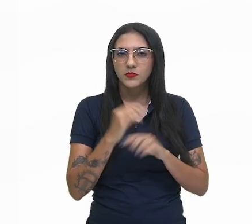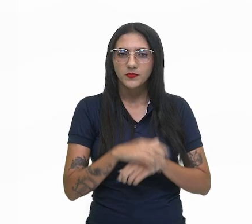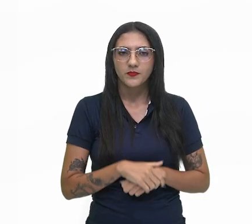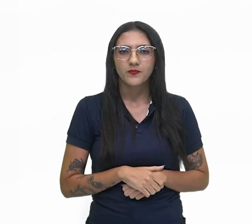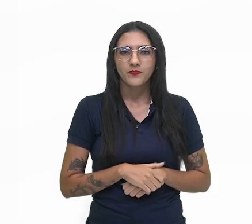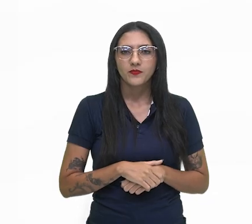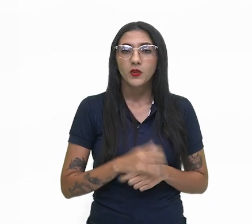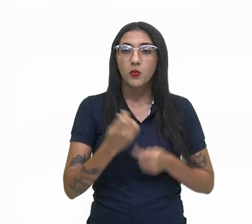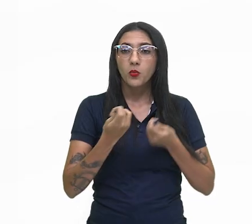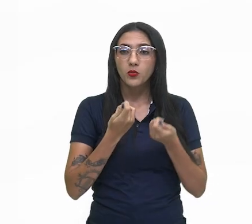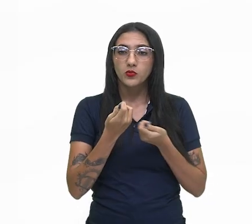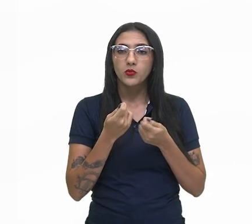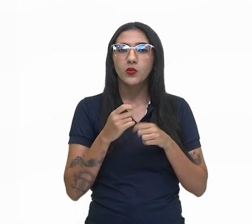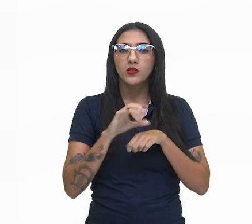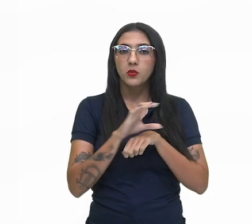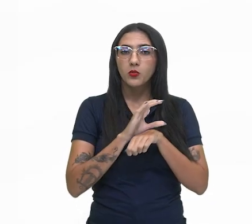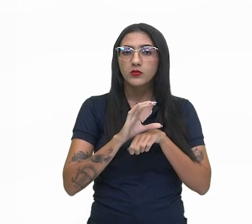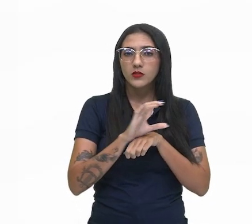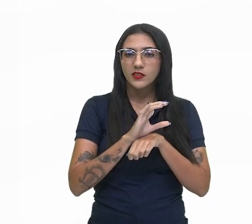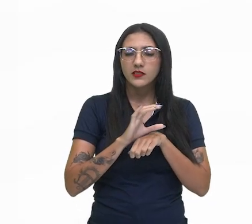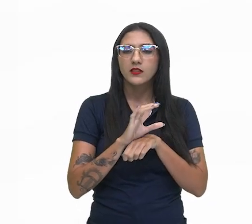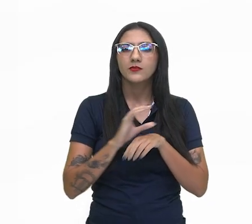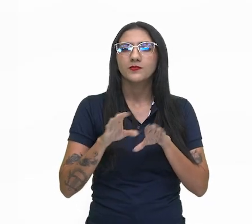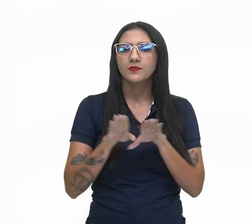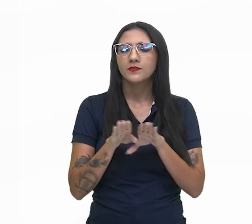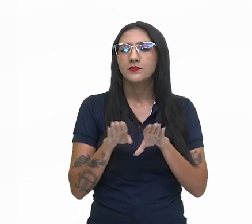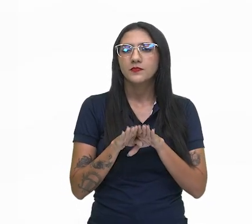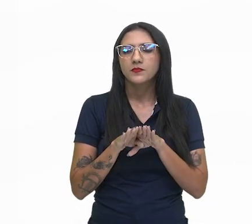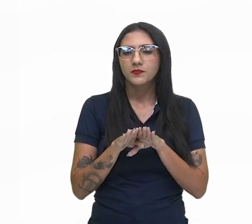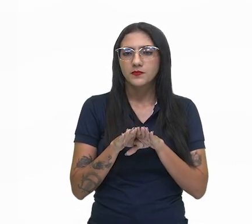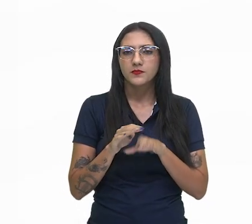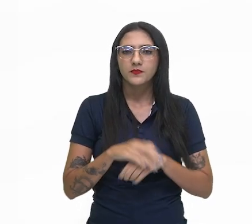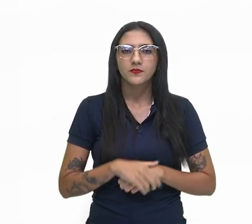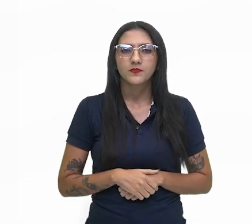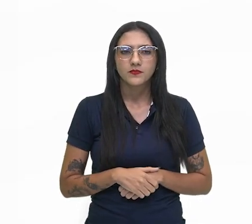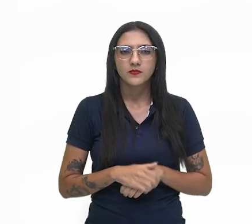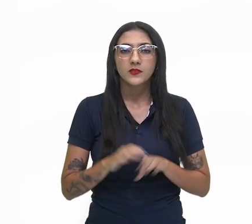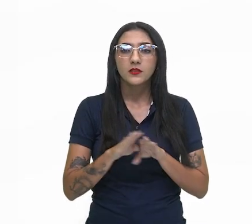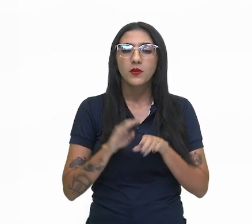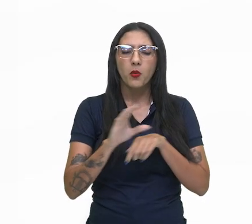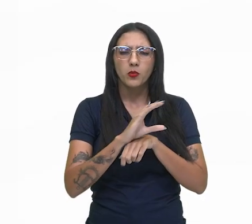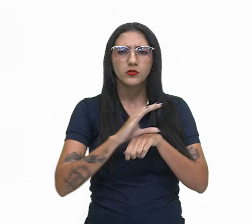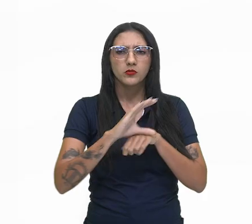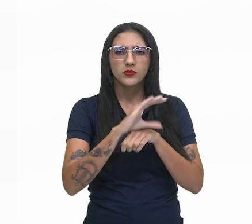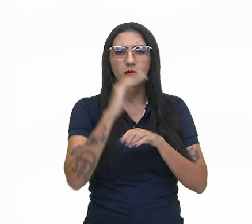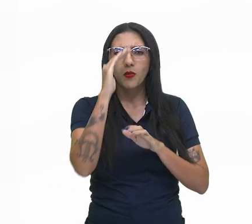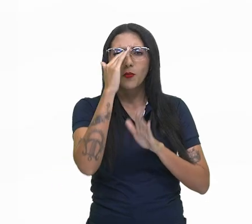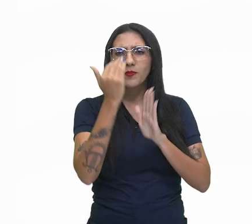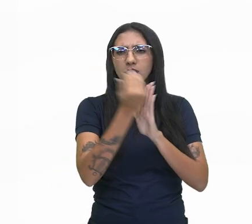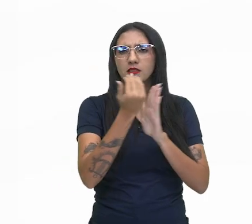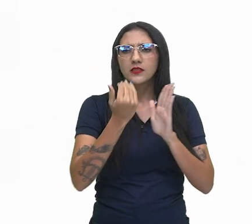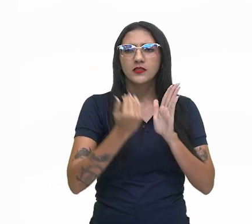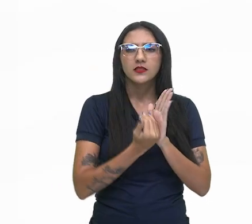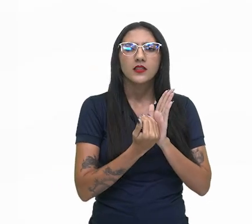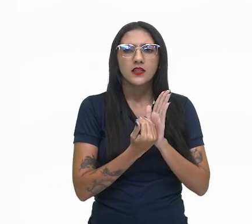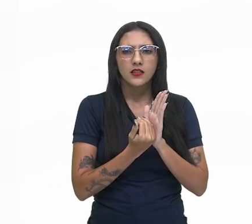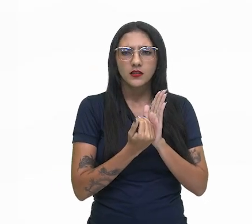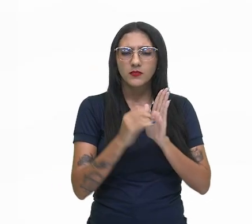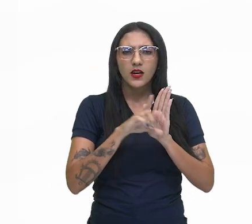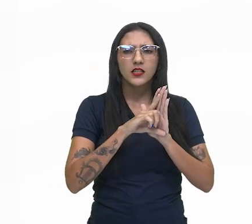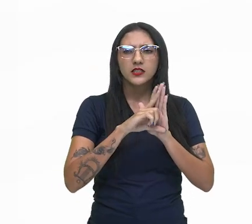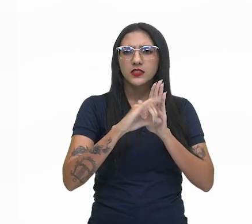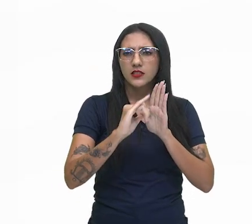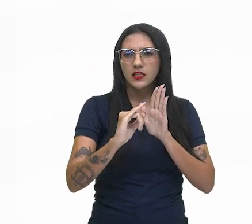de constitucionalidade também é importante. A questão da Constituição, de obediência às